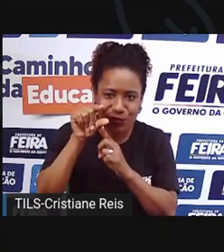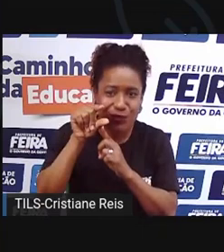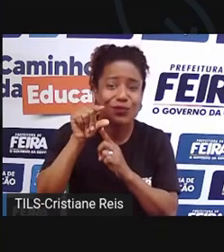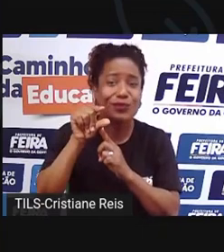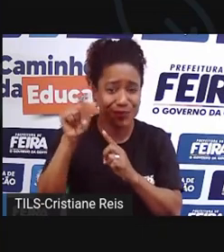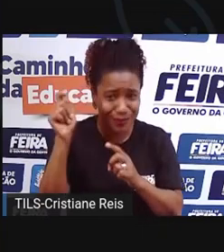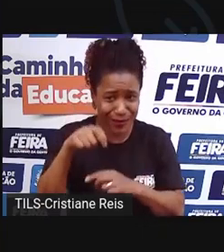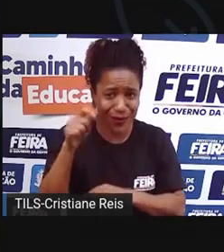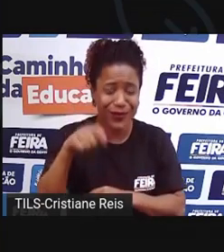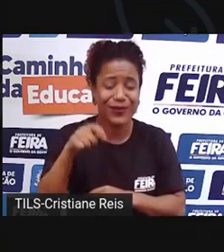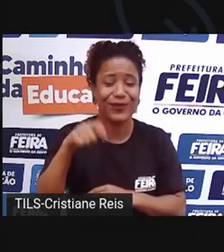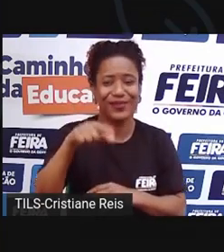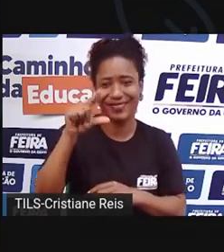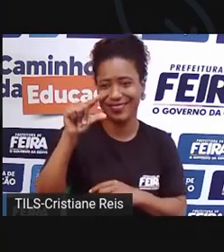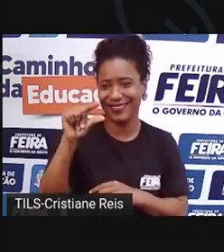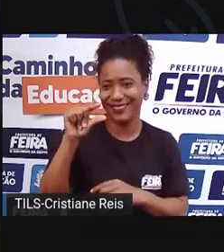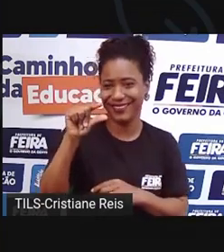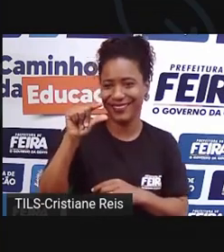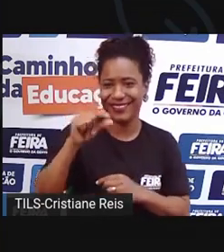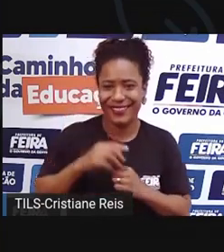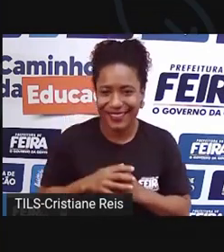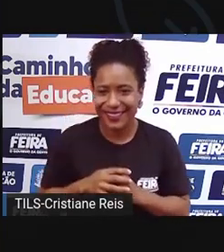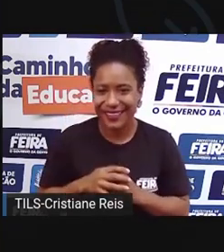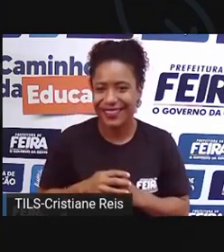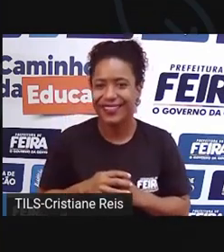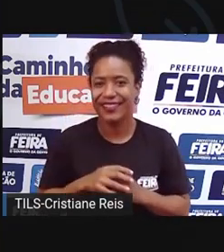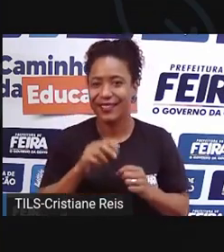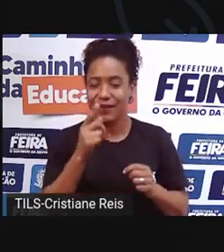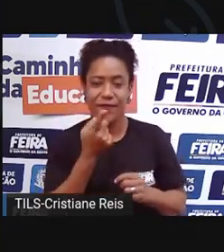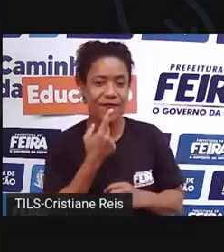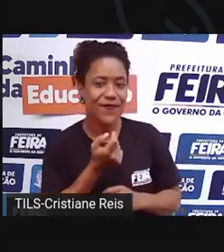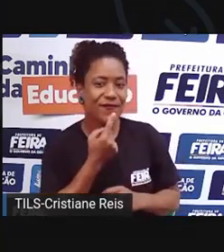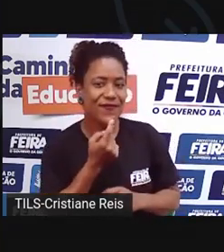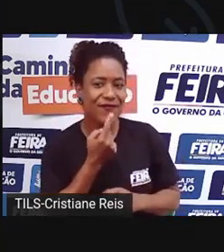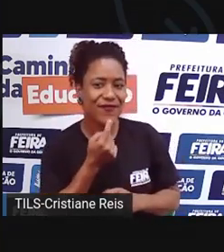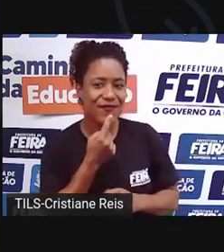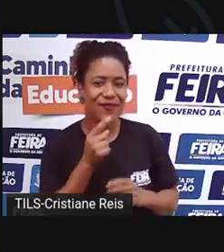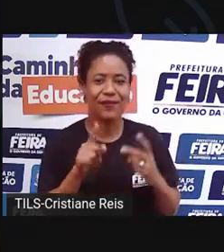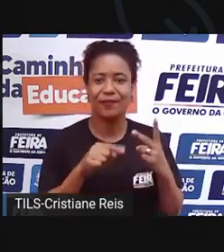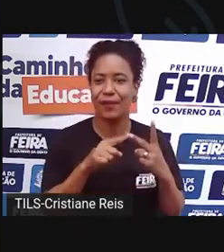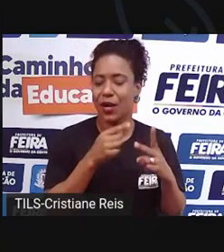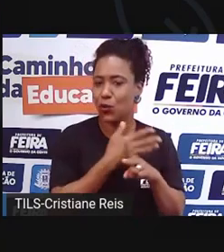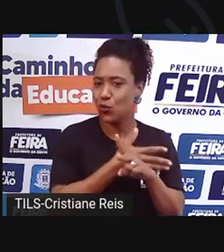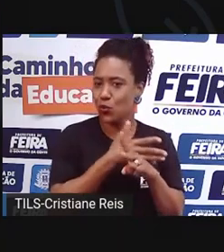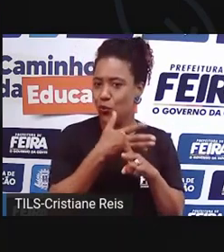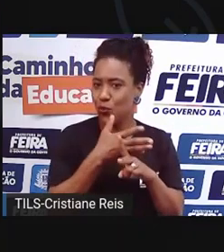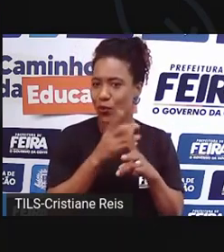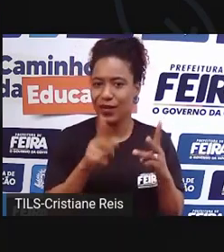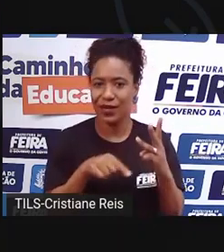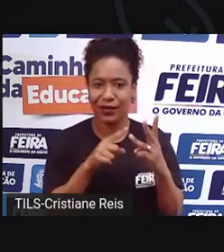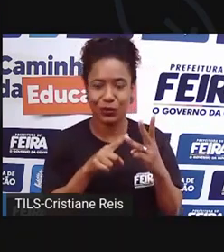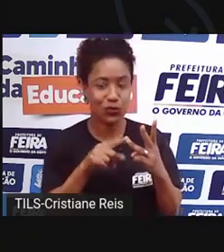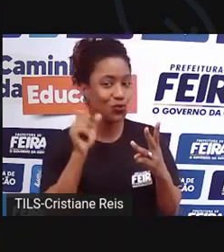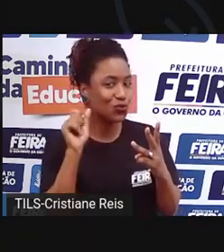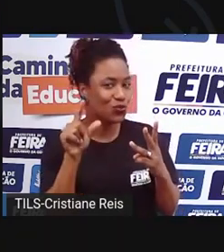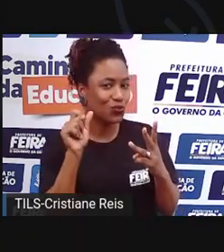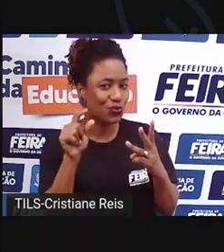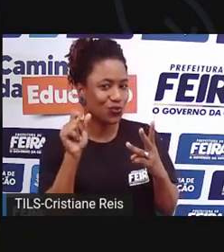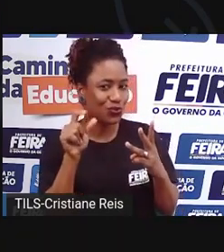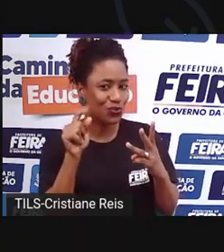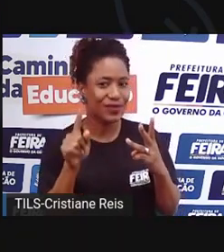potinhos menores de tinta, tá bom? Eu tenho aqui a cor vermelha, branca,